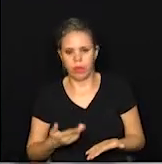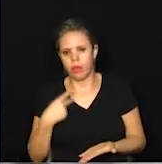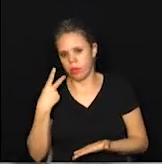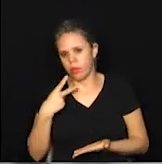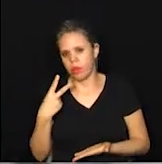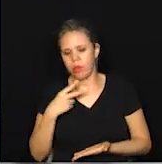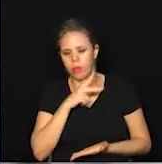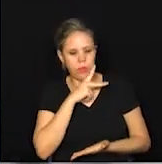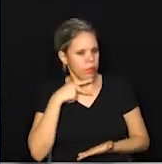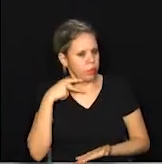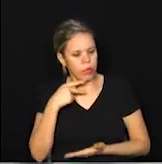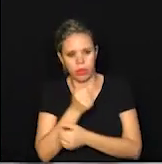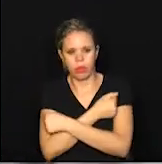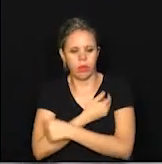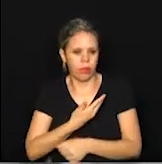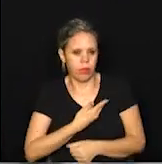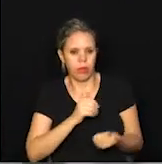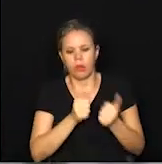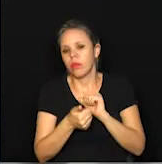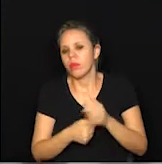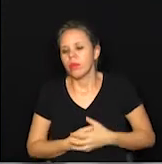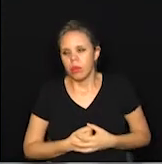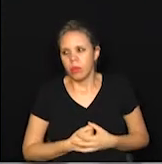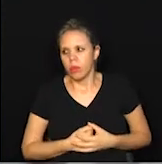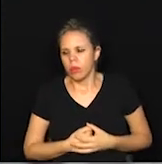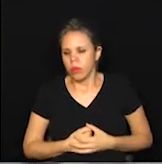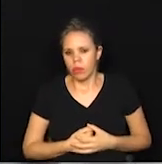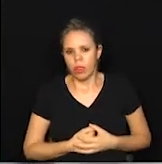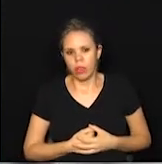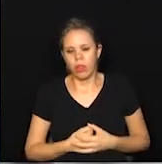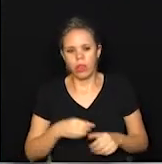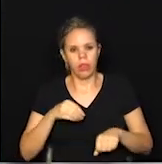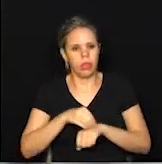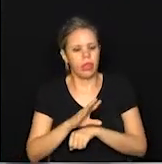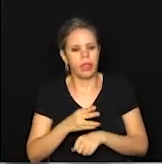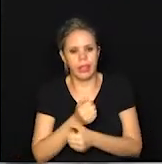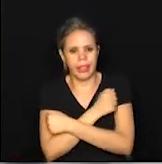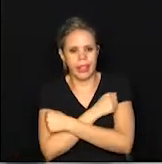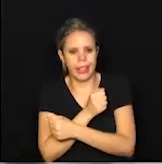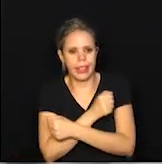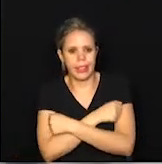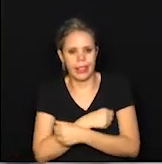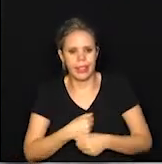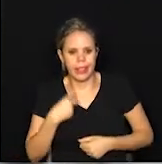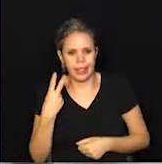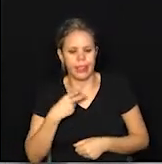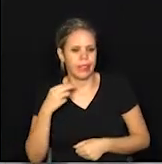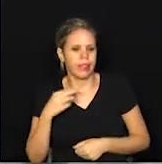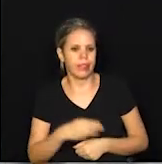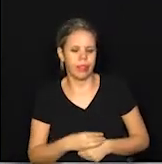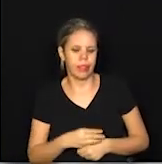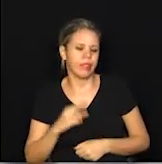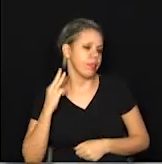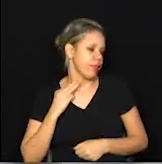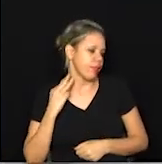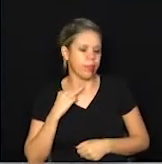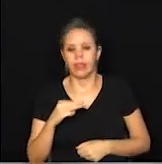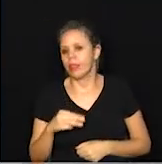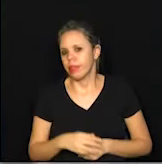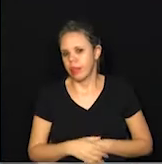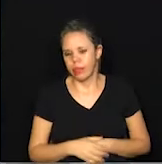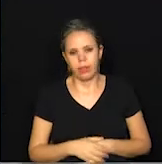Permínio Monteiro, grande amigo do esporte, e transmitir o abraço ao vereador Cecílio